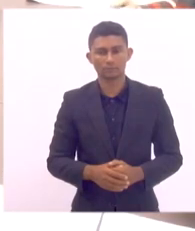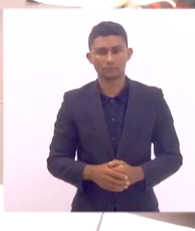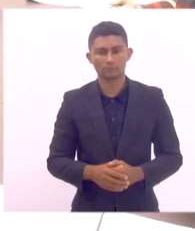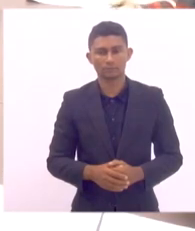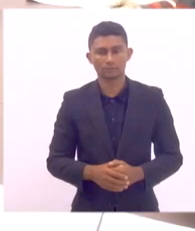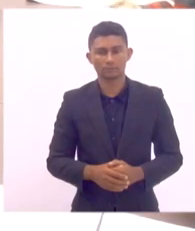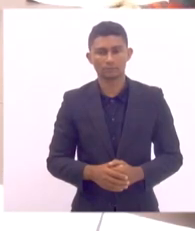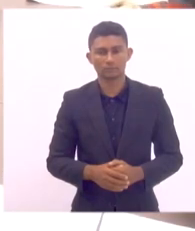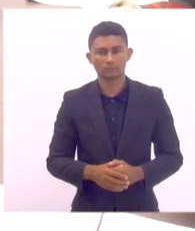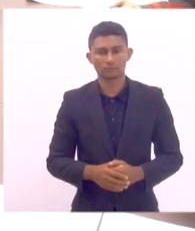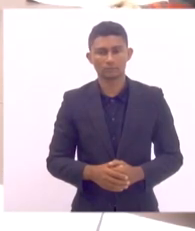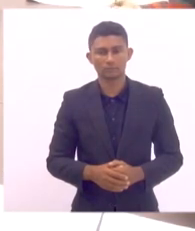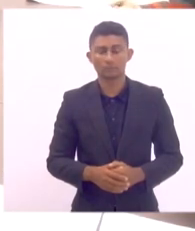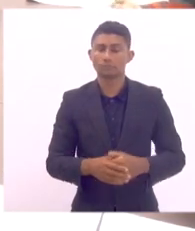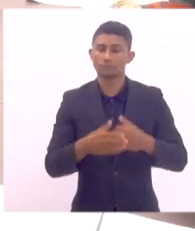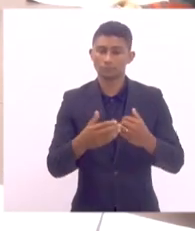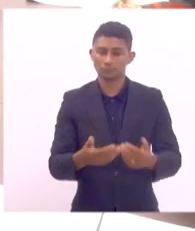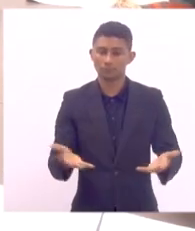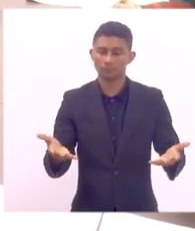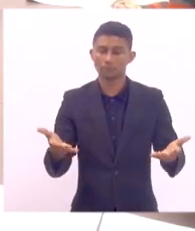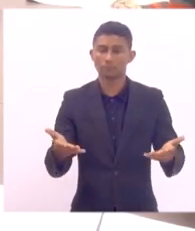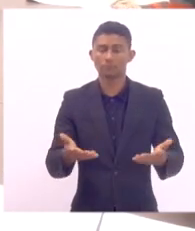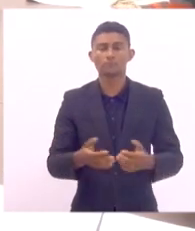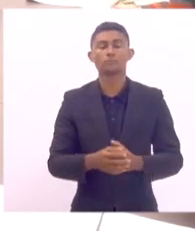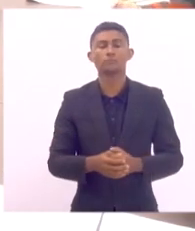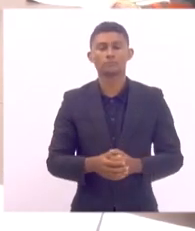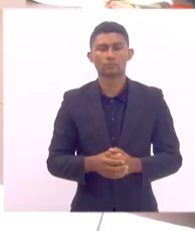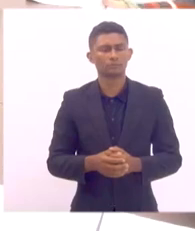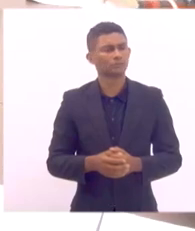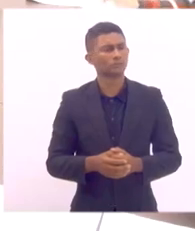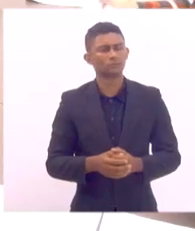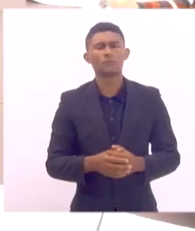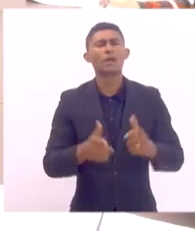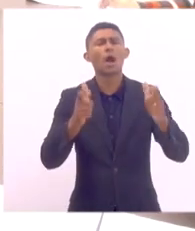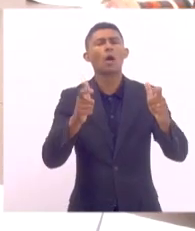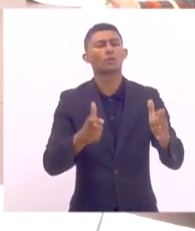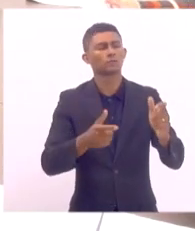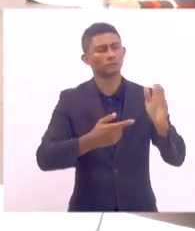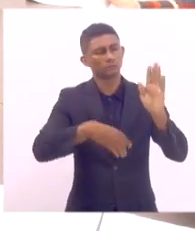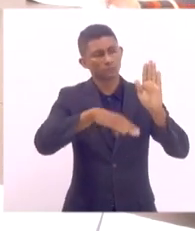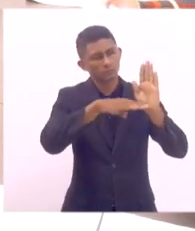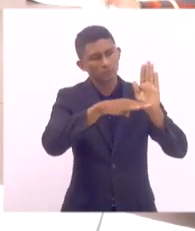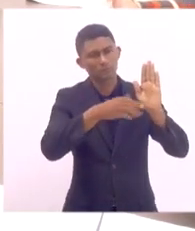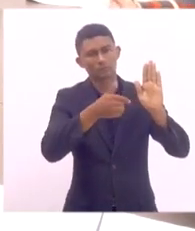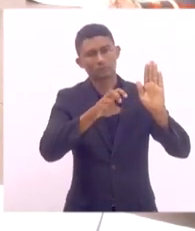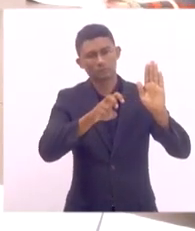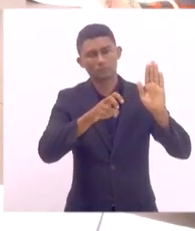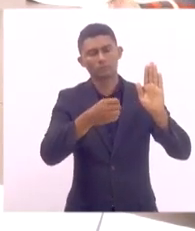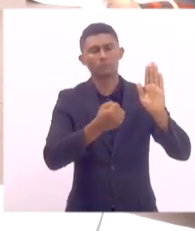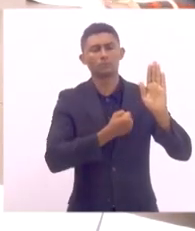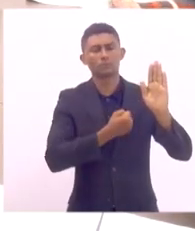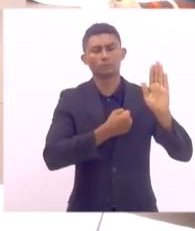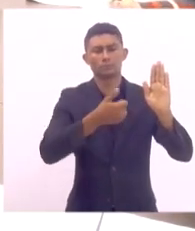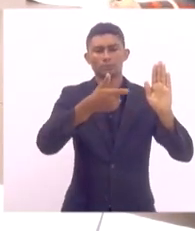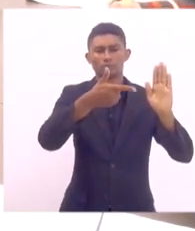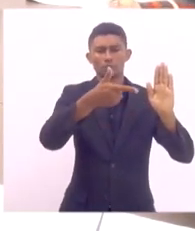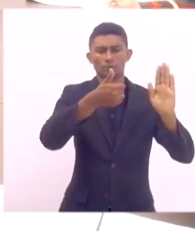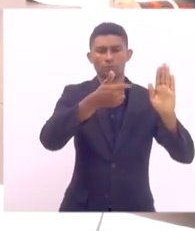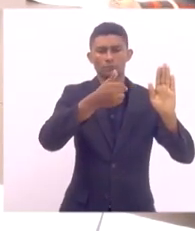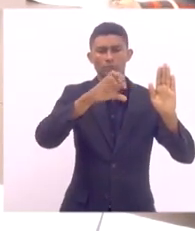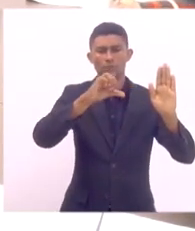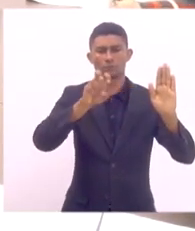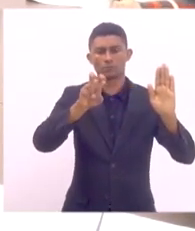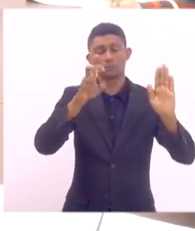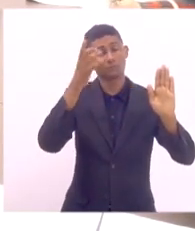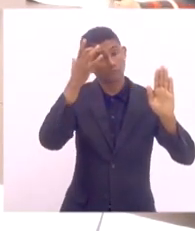Eu disponho a que a gente possa... Você está em qual, presidente? 25. 1295? 1295. Eu acho que,